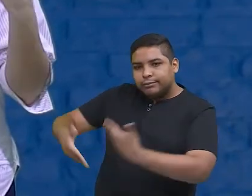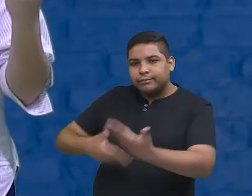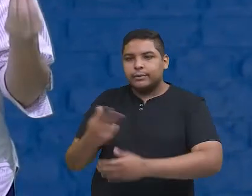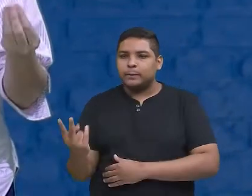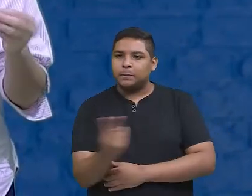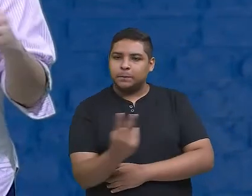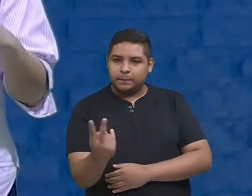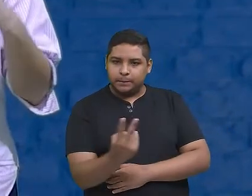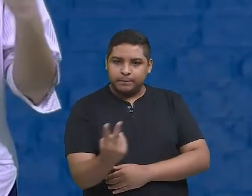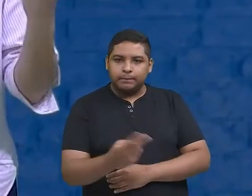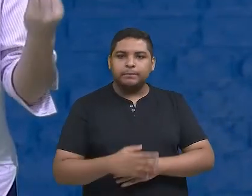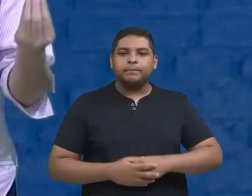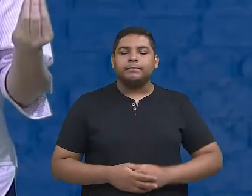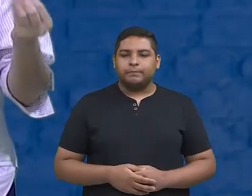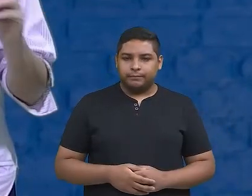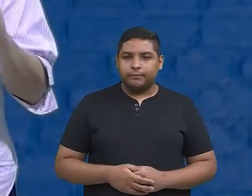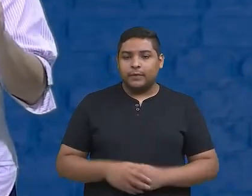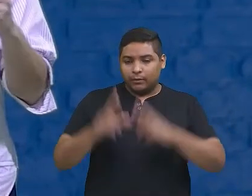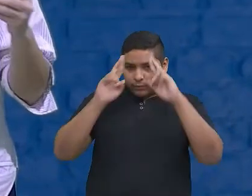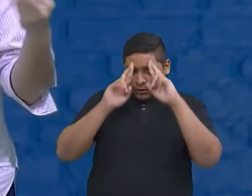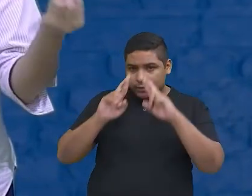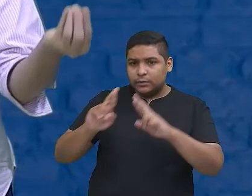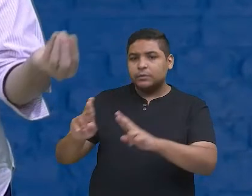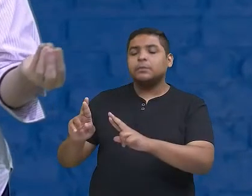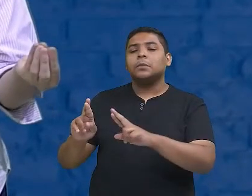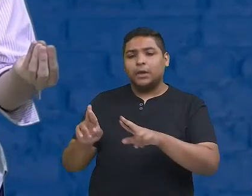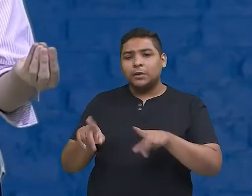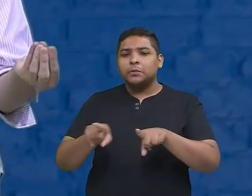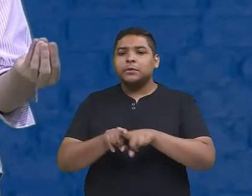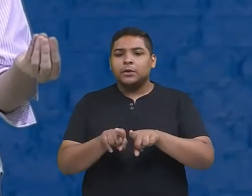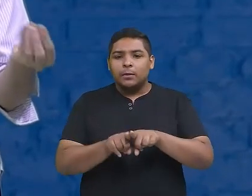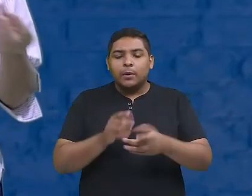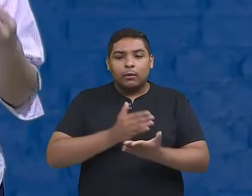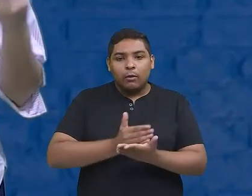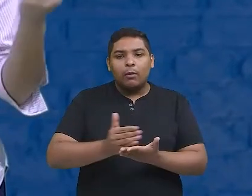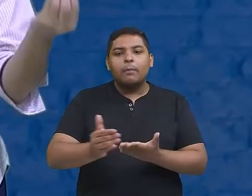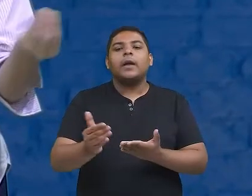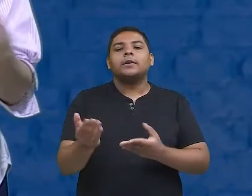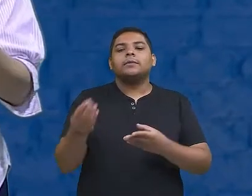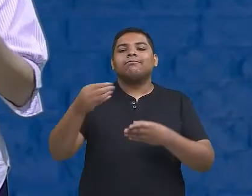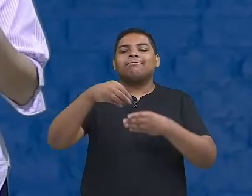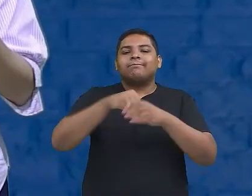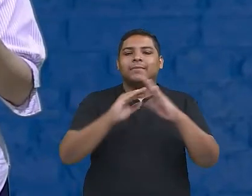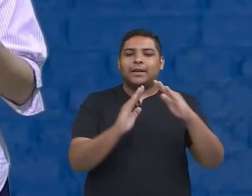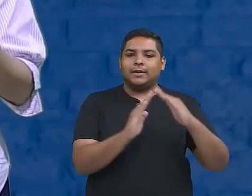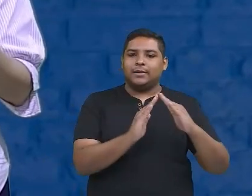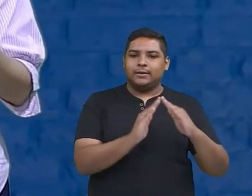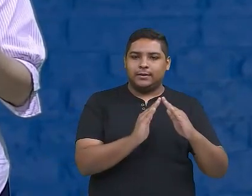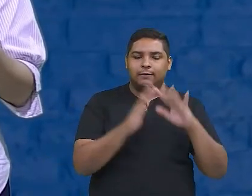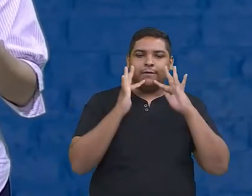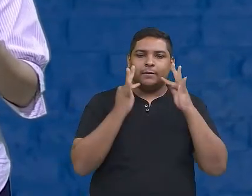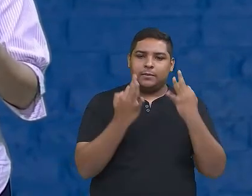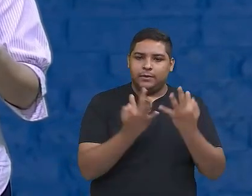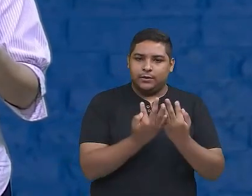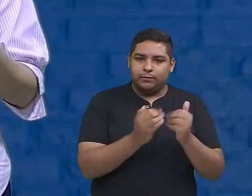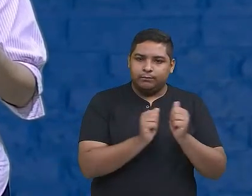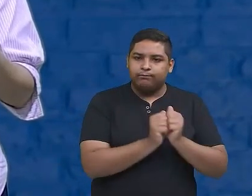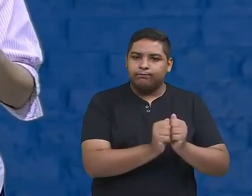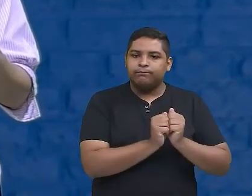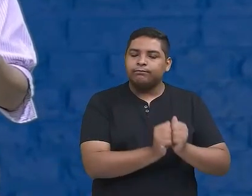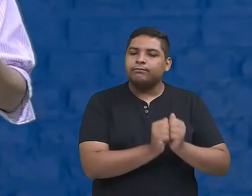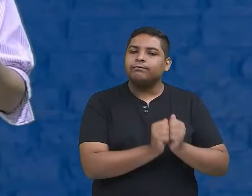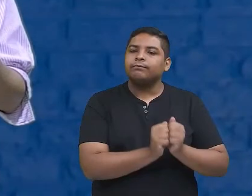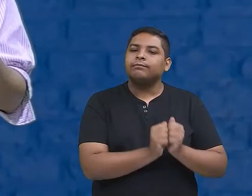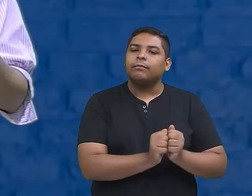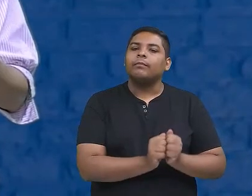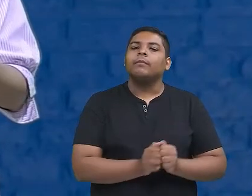o valor, o respeito, a gente inicia dentro de casa. E essas situações, elas vão refletir